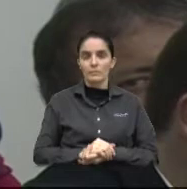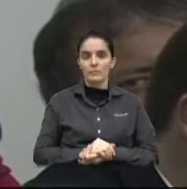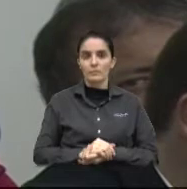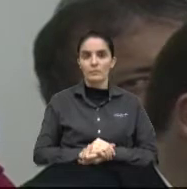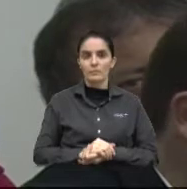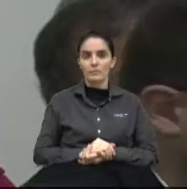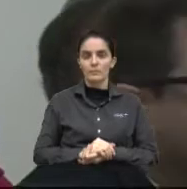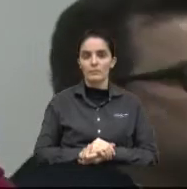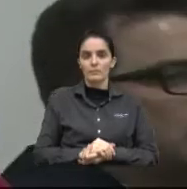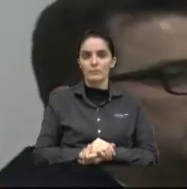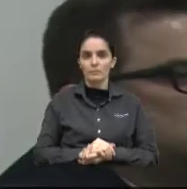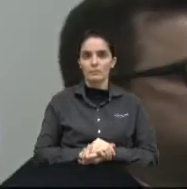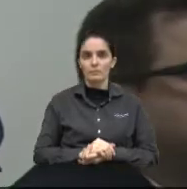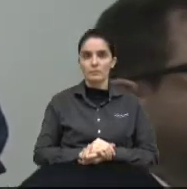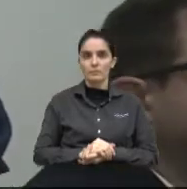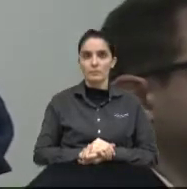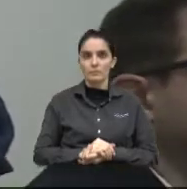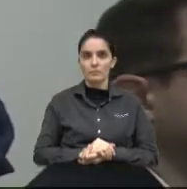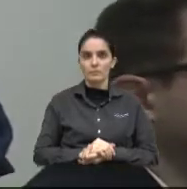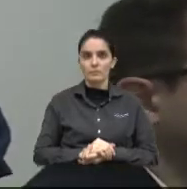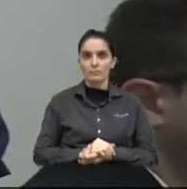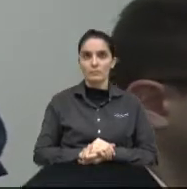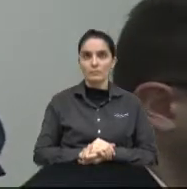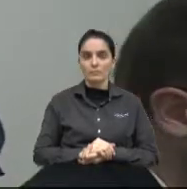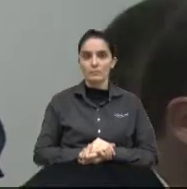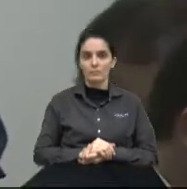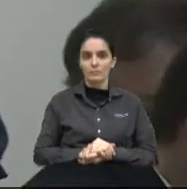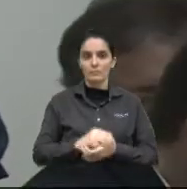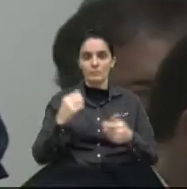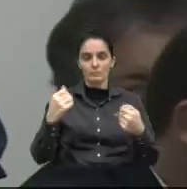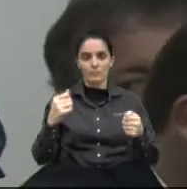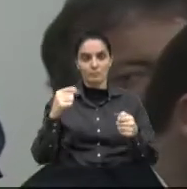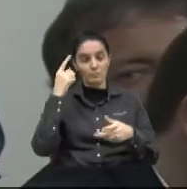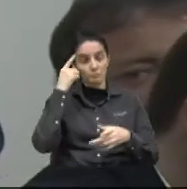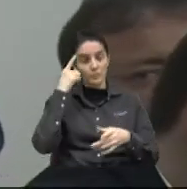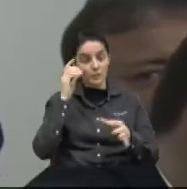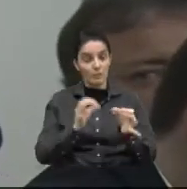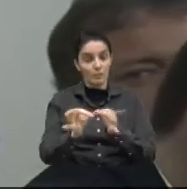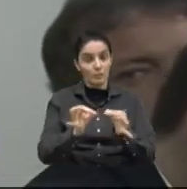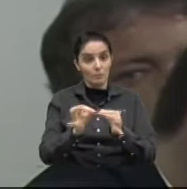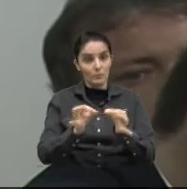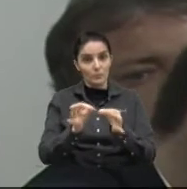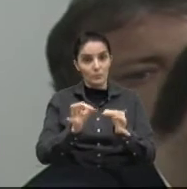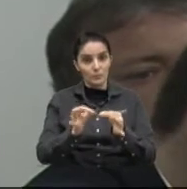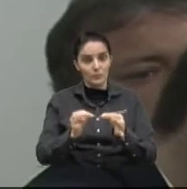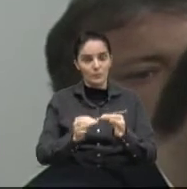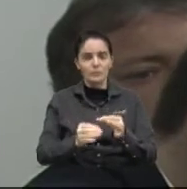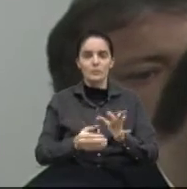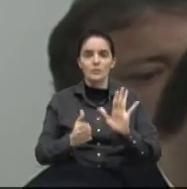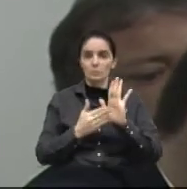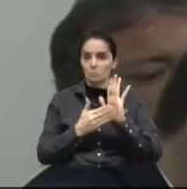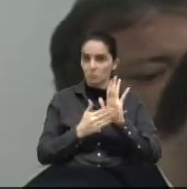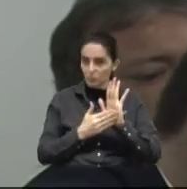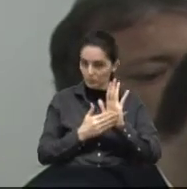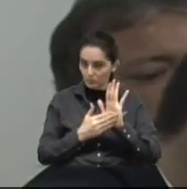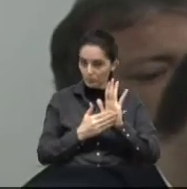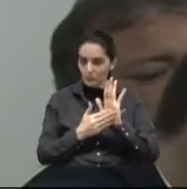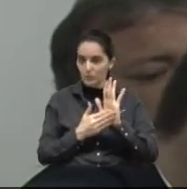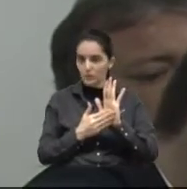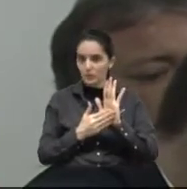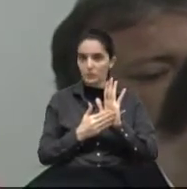pensar nos nossos projetos novas proposituras irão